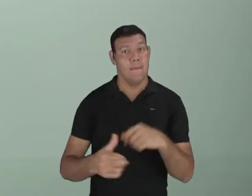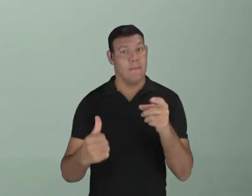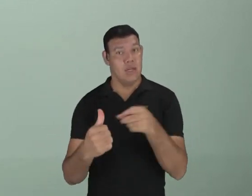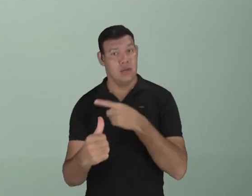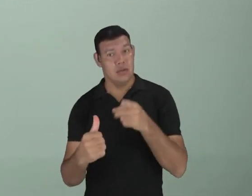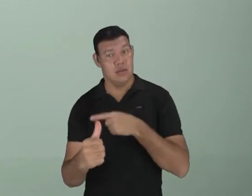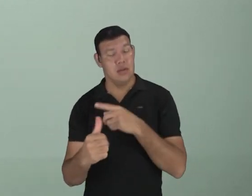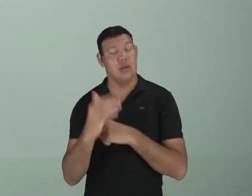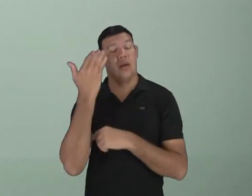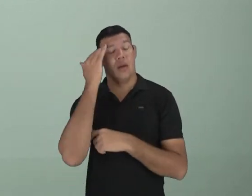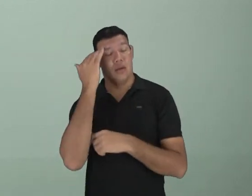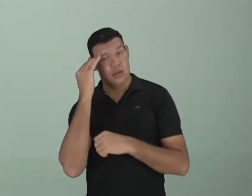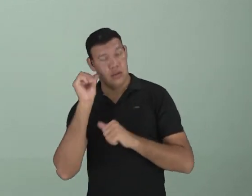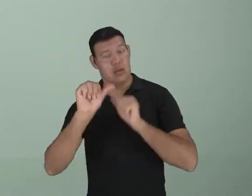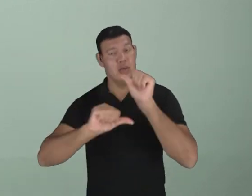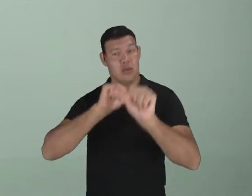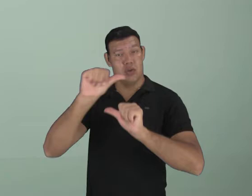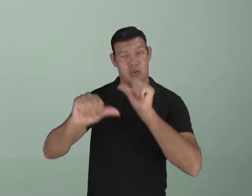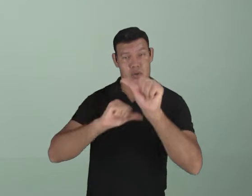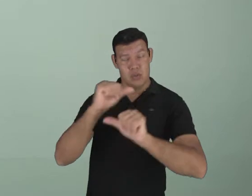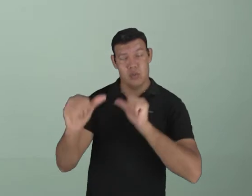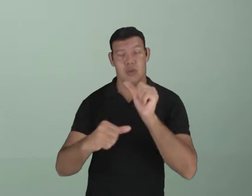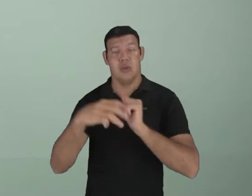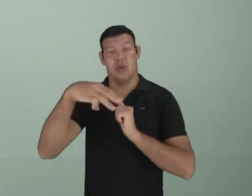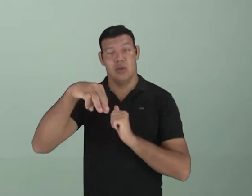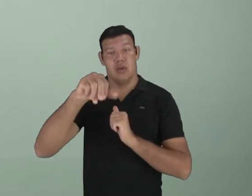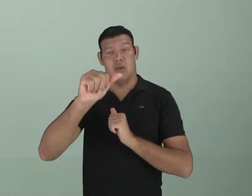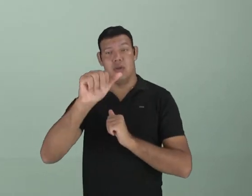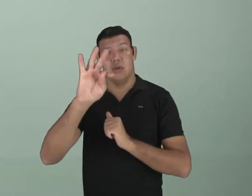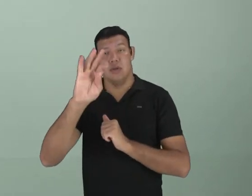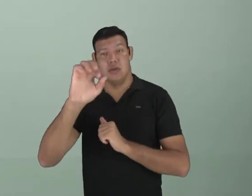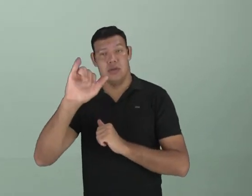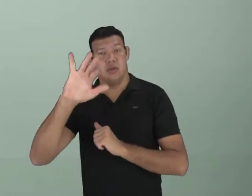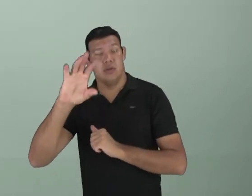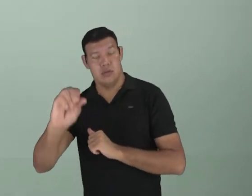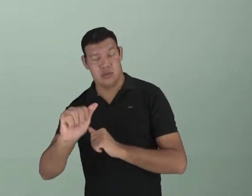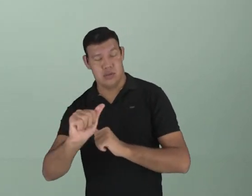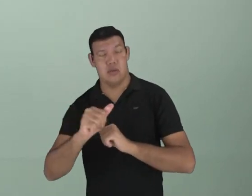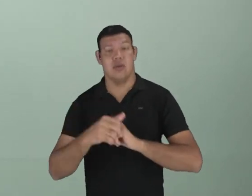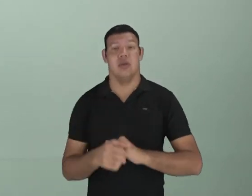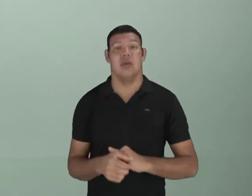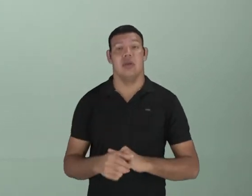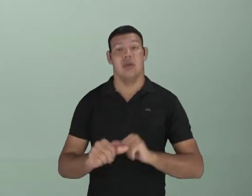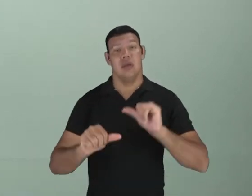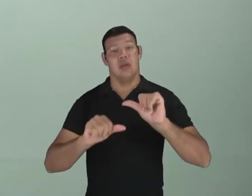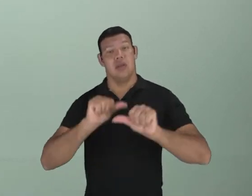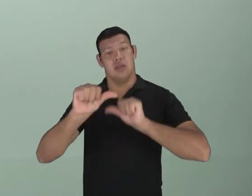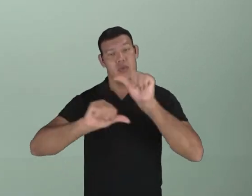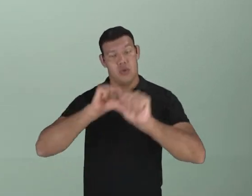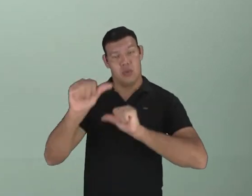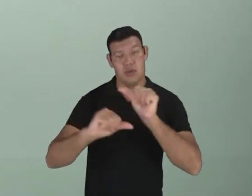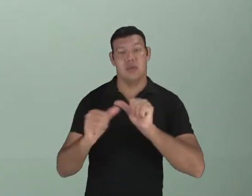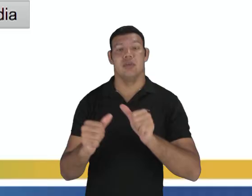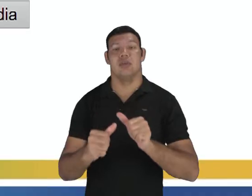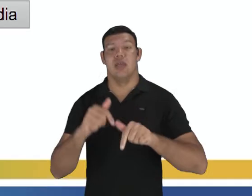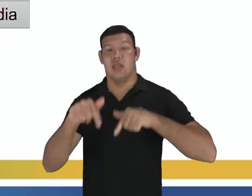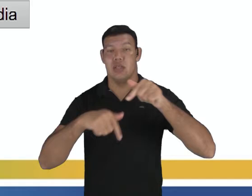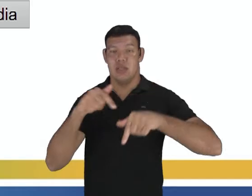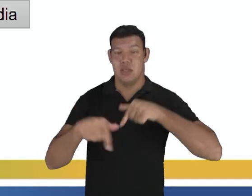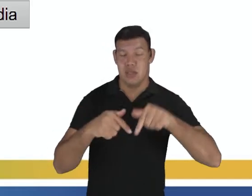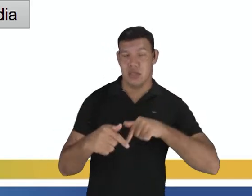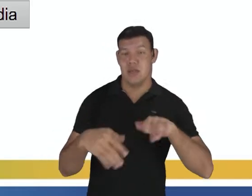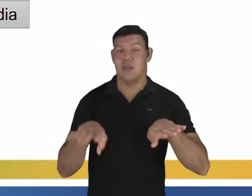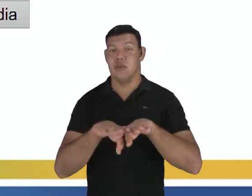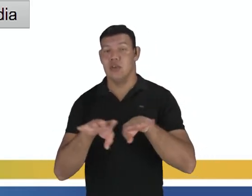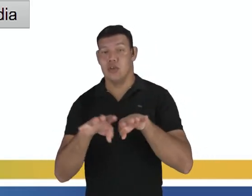as transformações da matéria. Nós vamos identificar as transformações químicas e as físicas. Nós